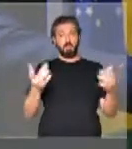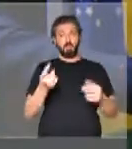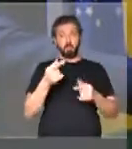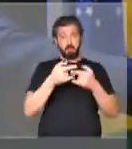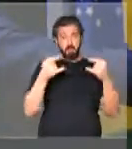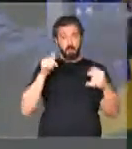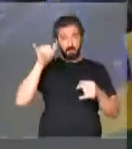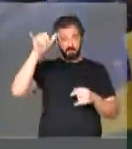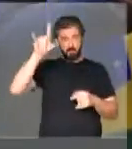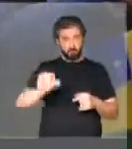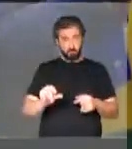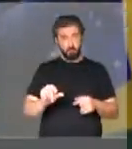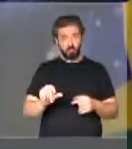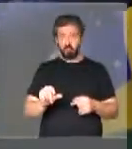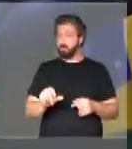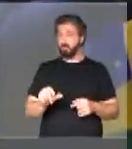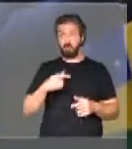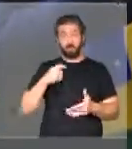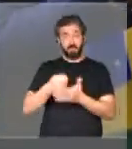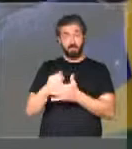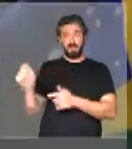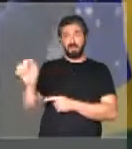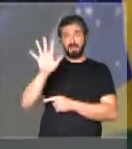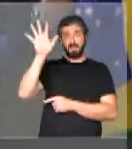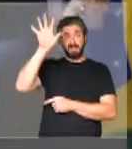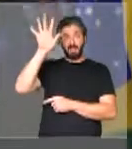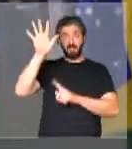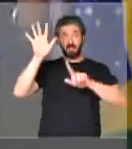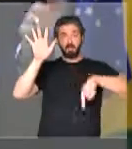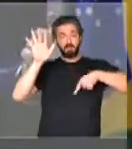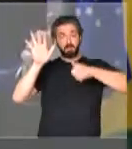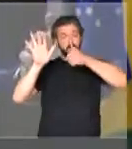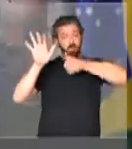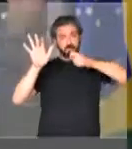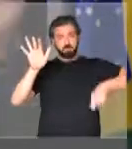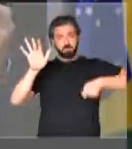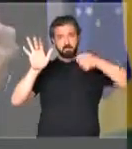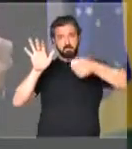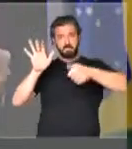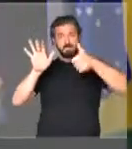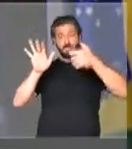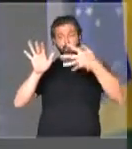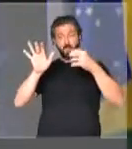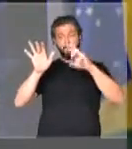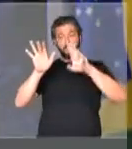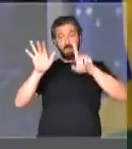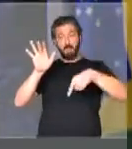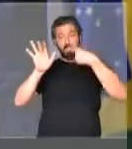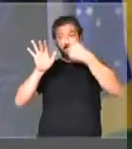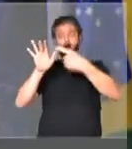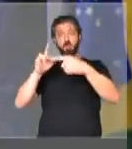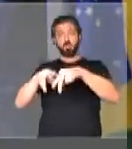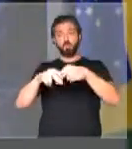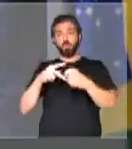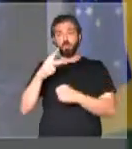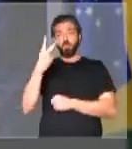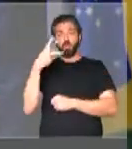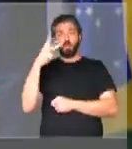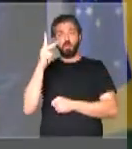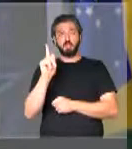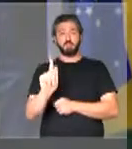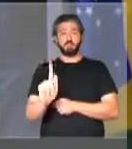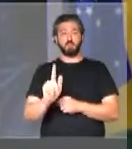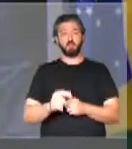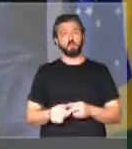Diminuiu o preço da passagem? Paguei passagem caríssima. Ainda tive que pagar R$140 por aumento,